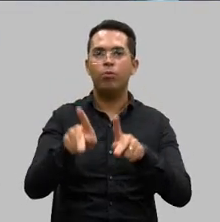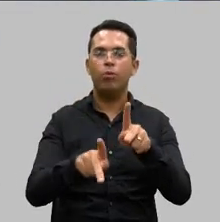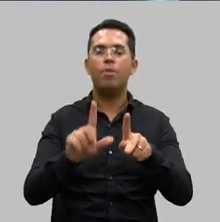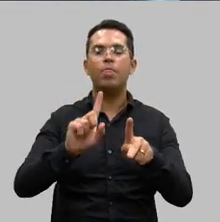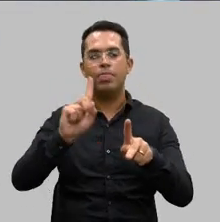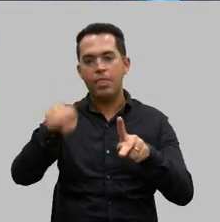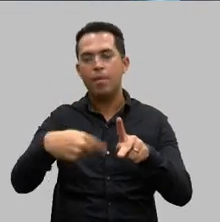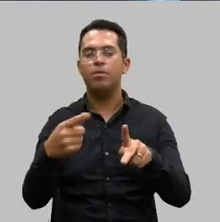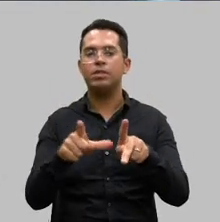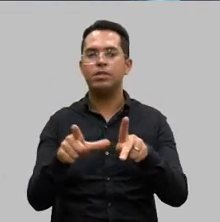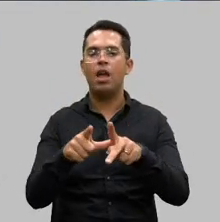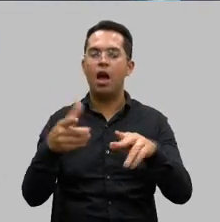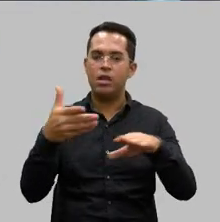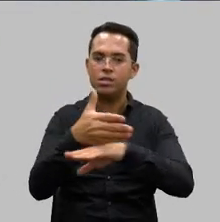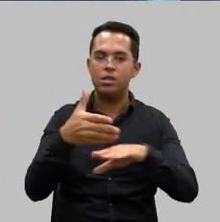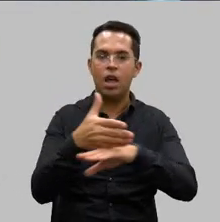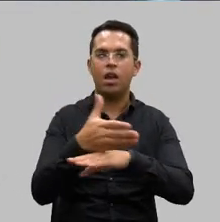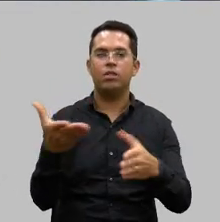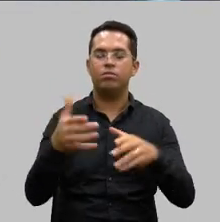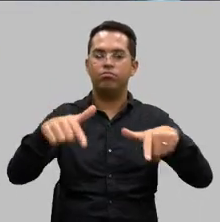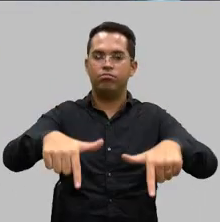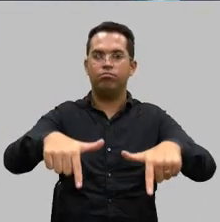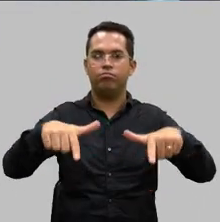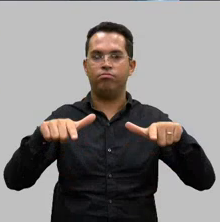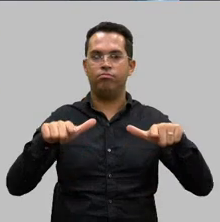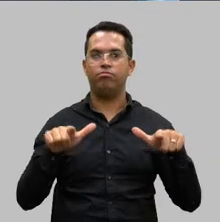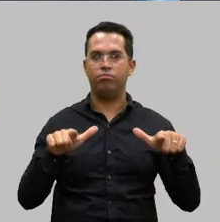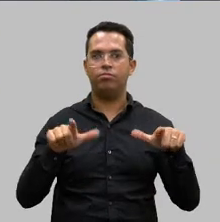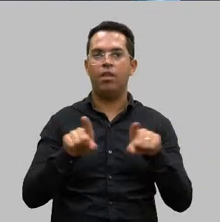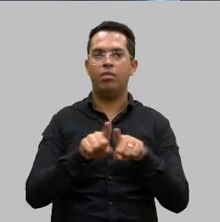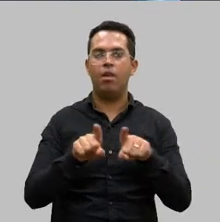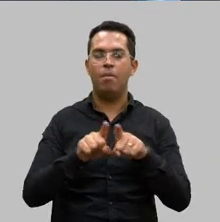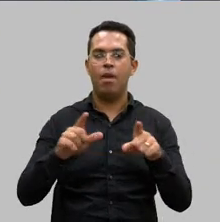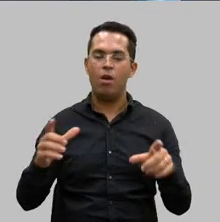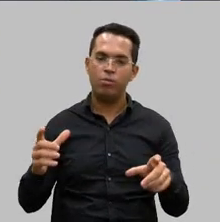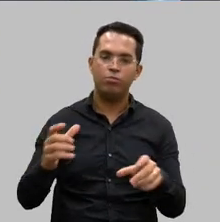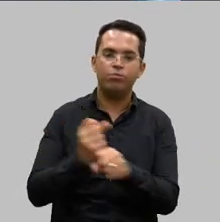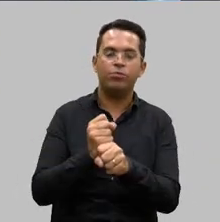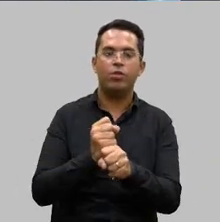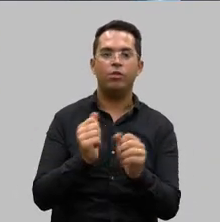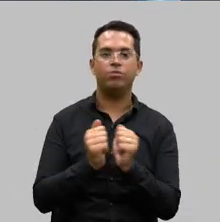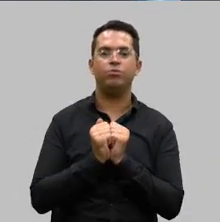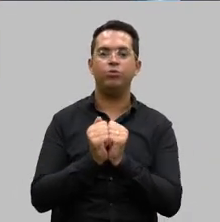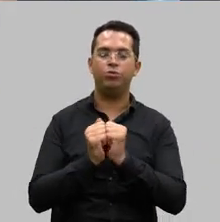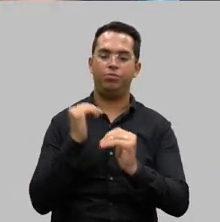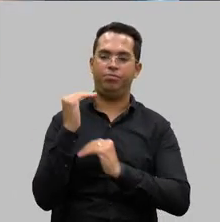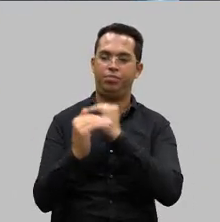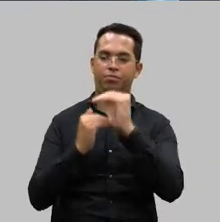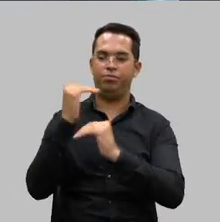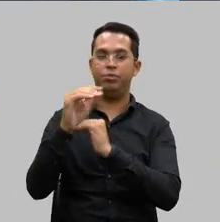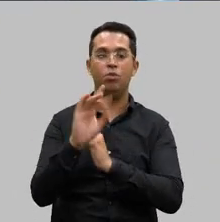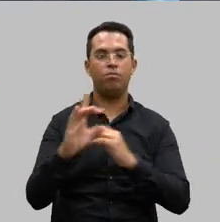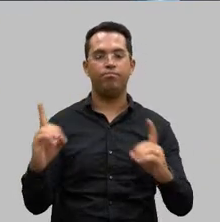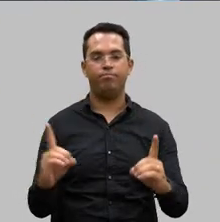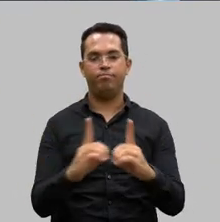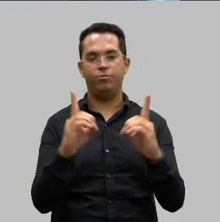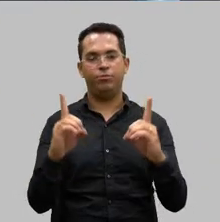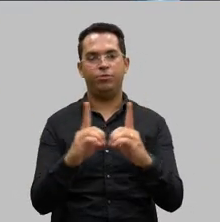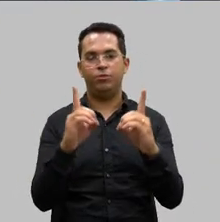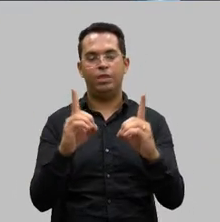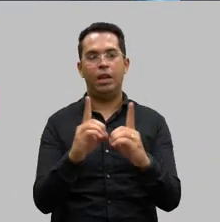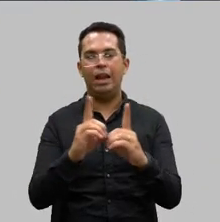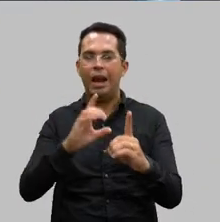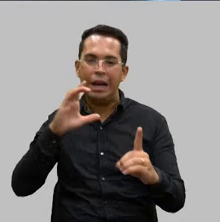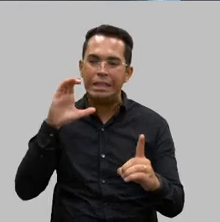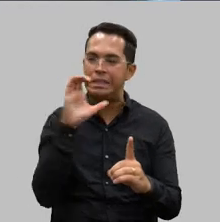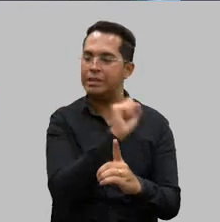essa audiência pública e poder Com certeza somar-se a nós nessa construção não é um diálogo de uma ação imediata